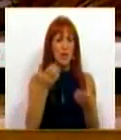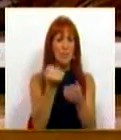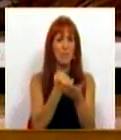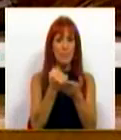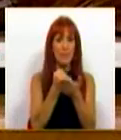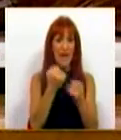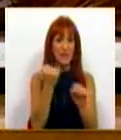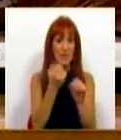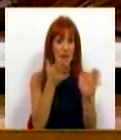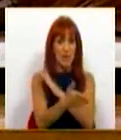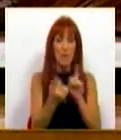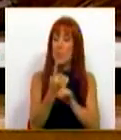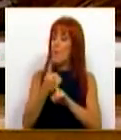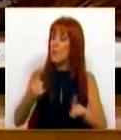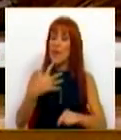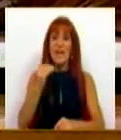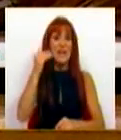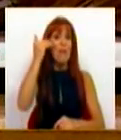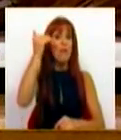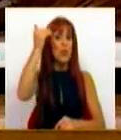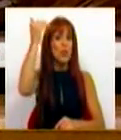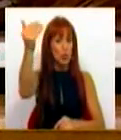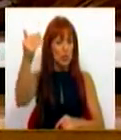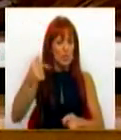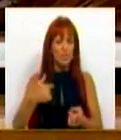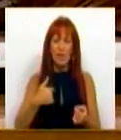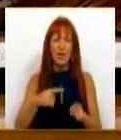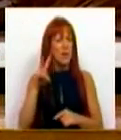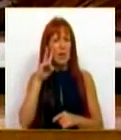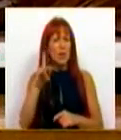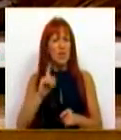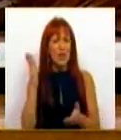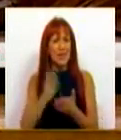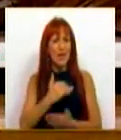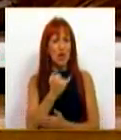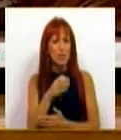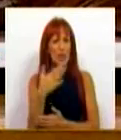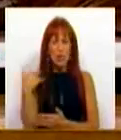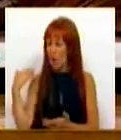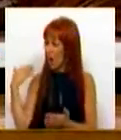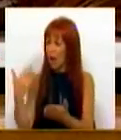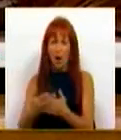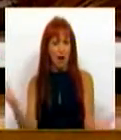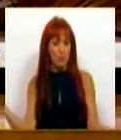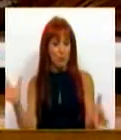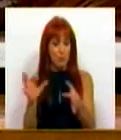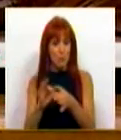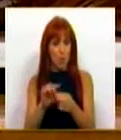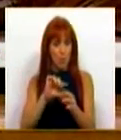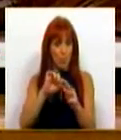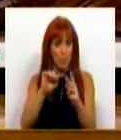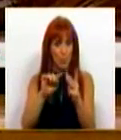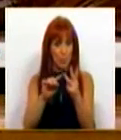de trabalho porque acreditamos no futuro. Não se observava desde 2011 a conjugação destes